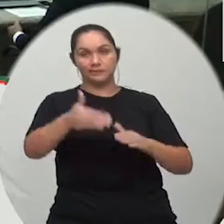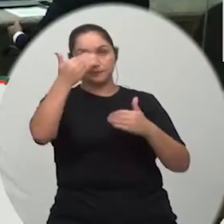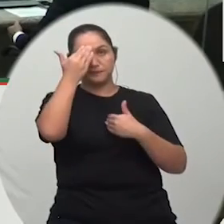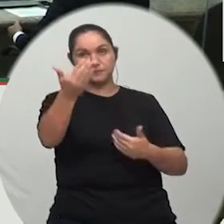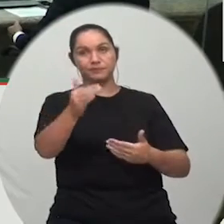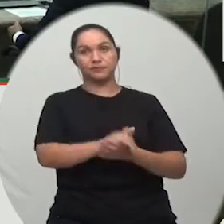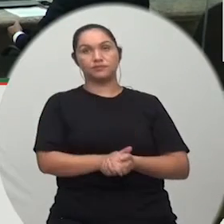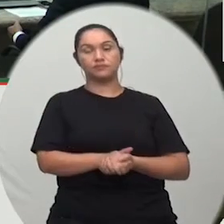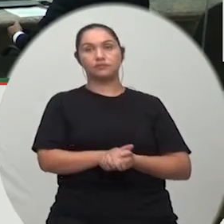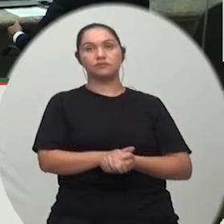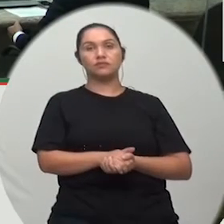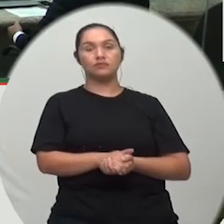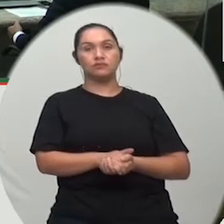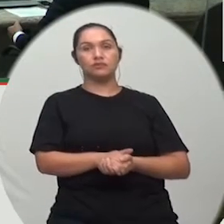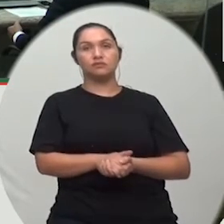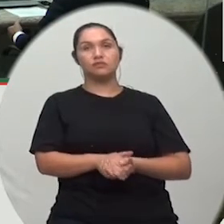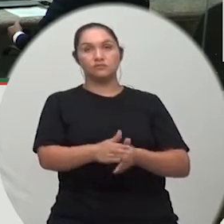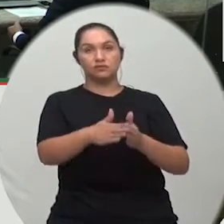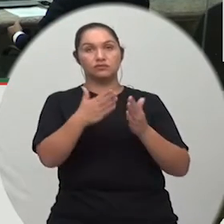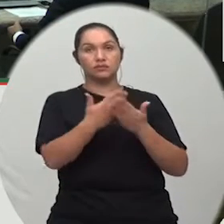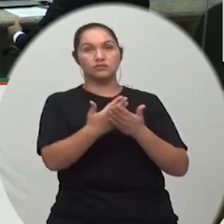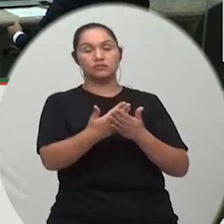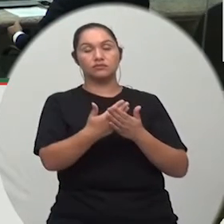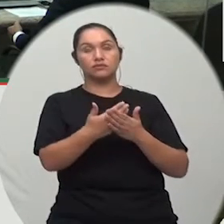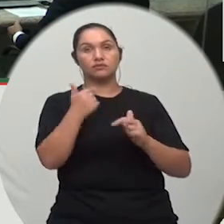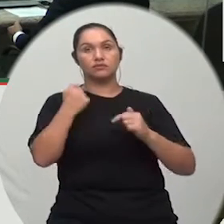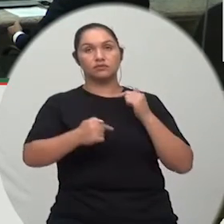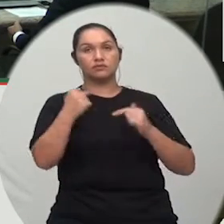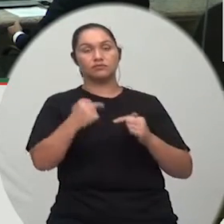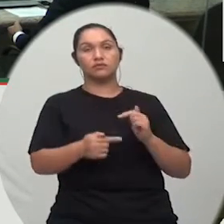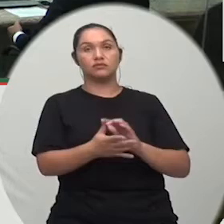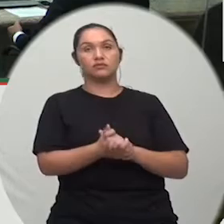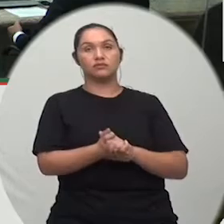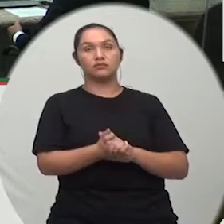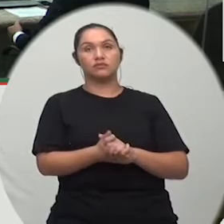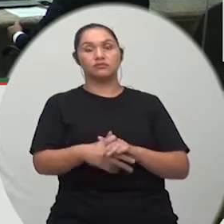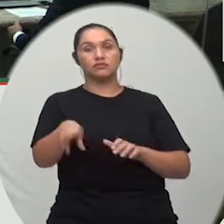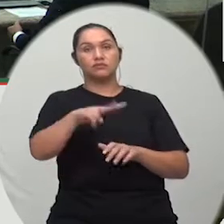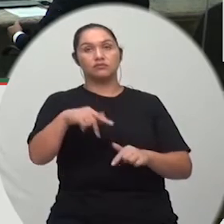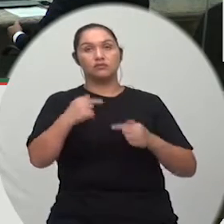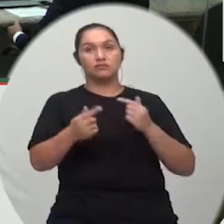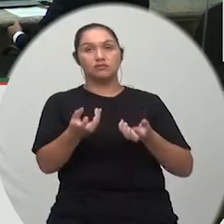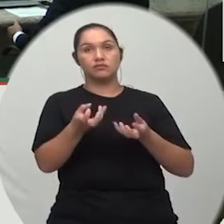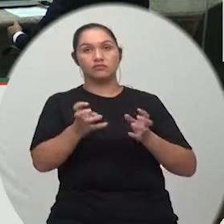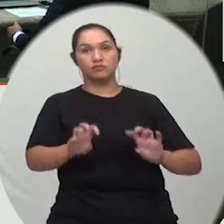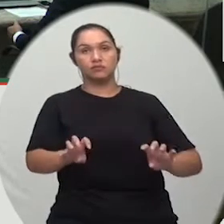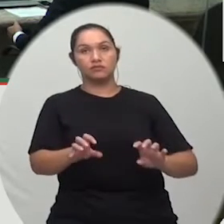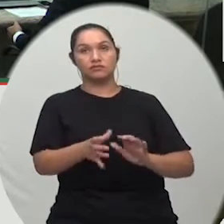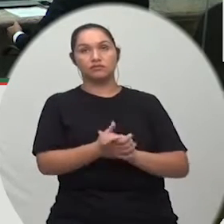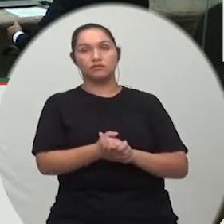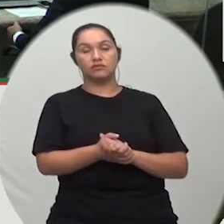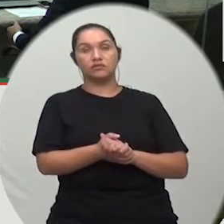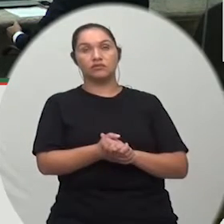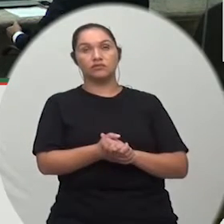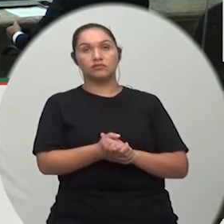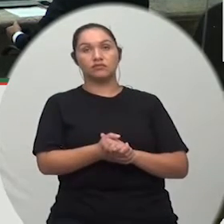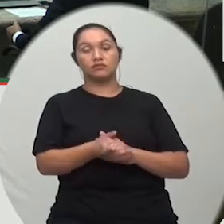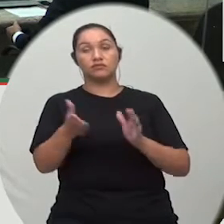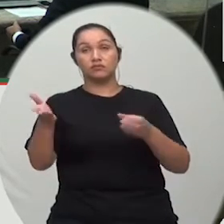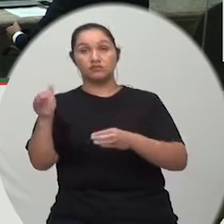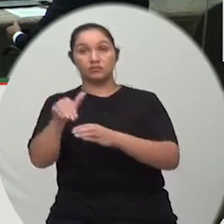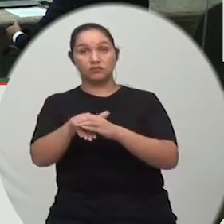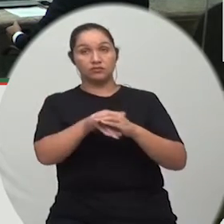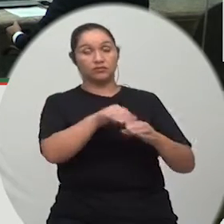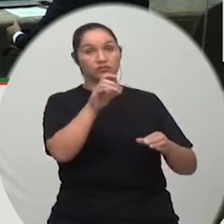Obrigado. O requerimento continua em discussão. Não havendo quem queira discutir, está em votação.